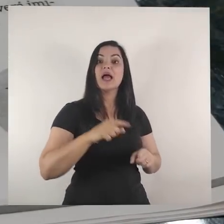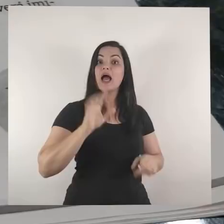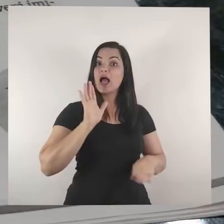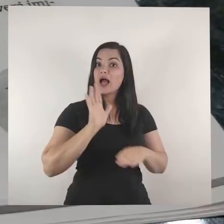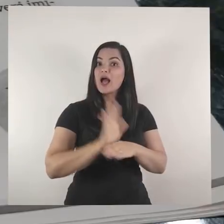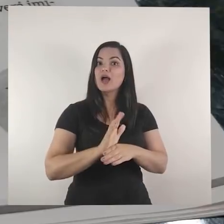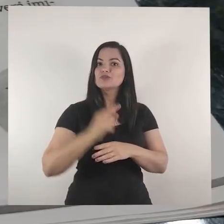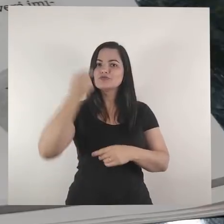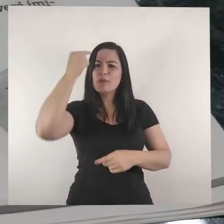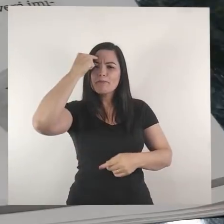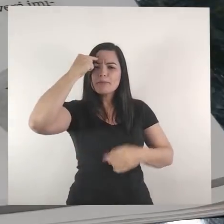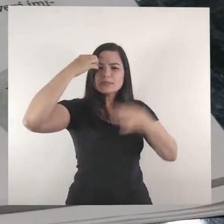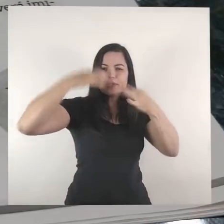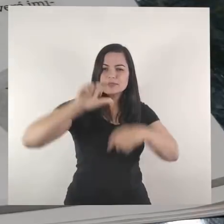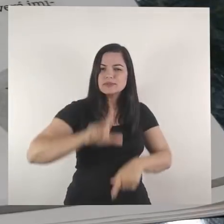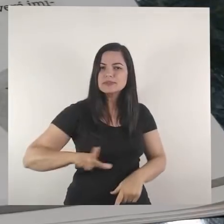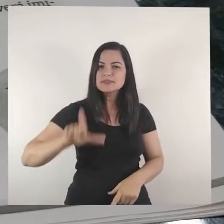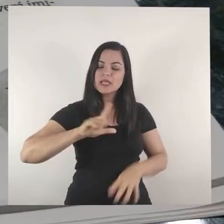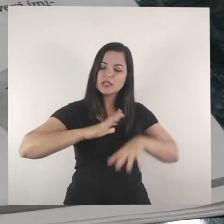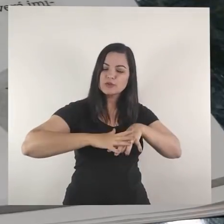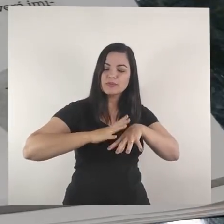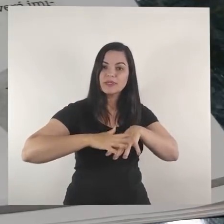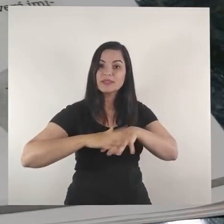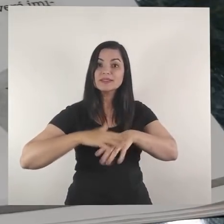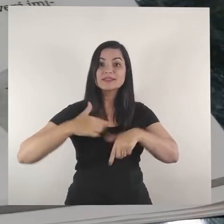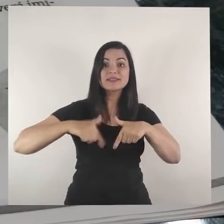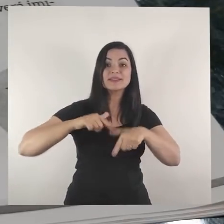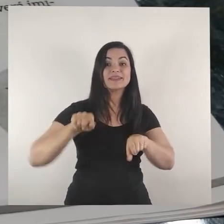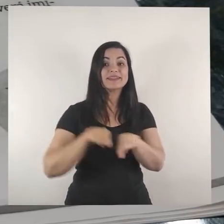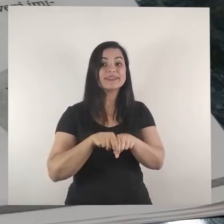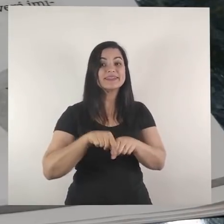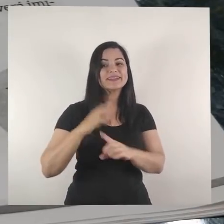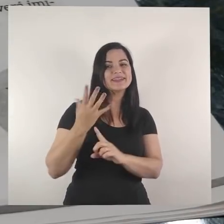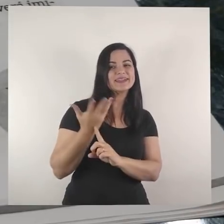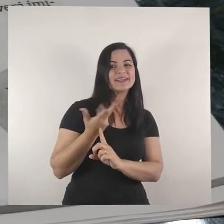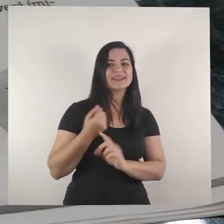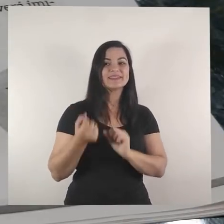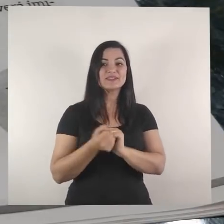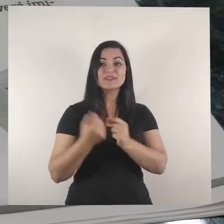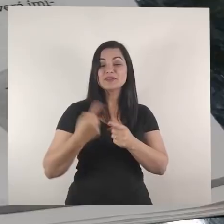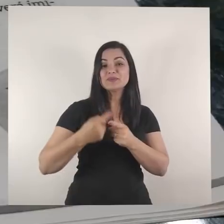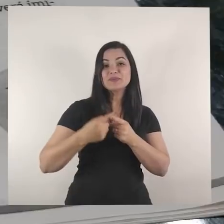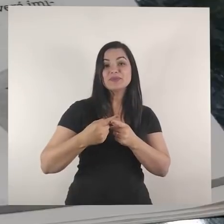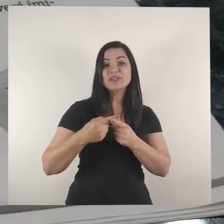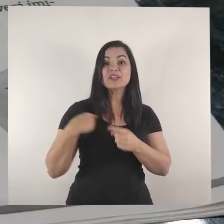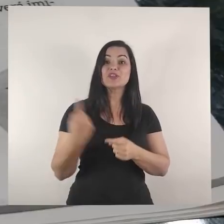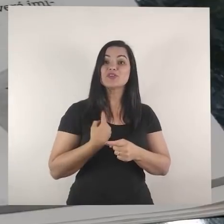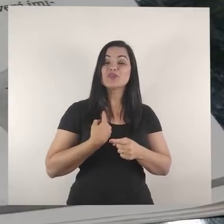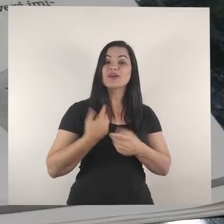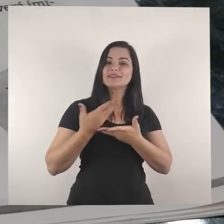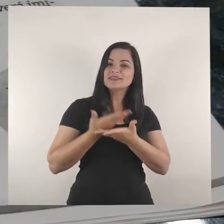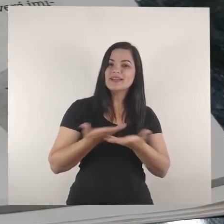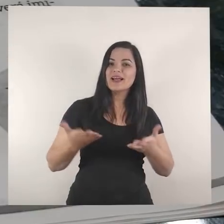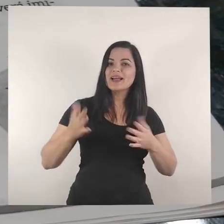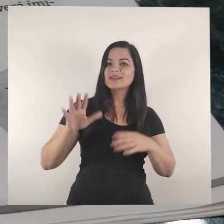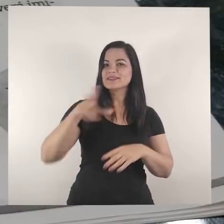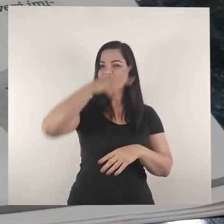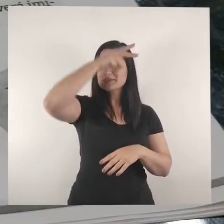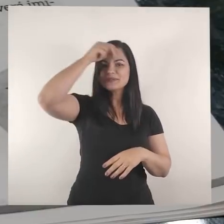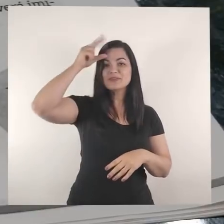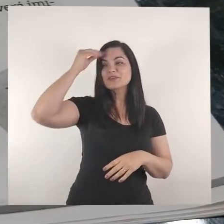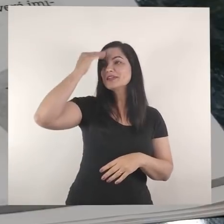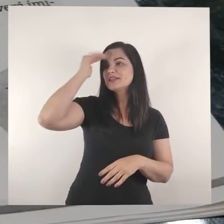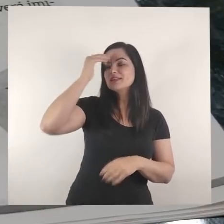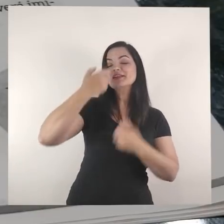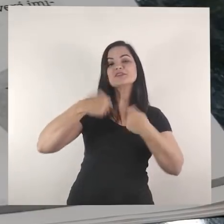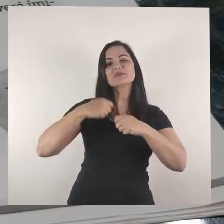lógico, matemático. Trabalha artes, porque é dessa forma que a nossa rede entende que tem que ser. Todas as áreas